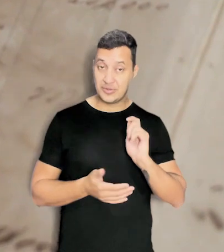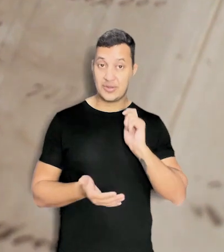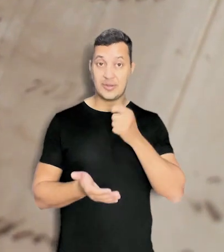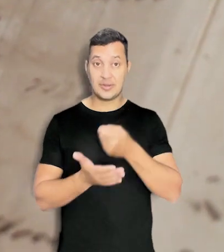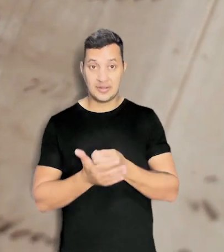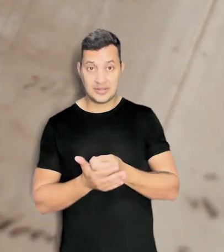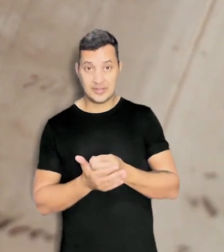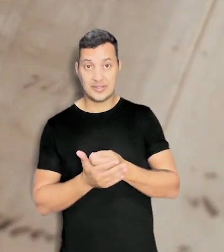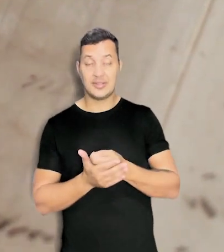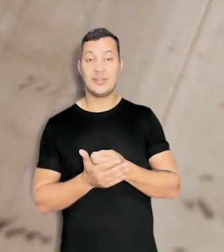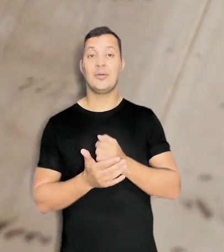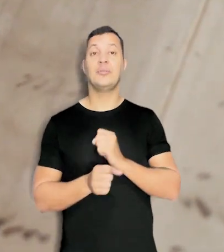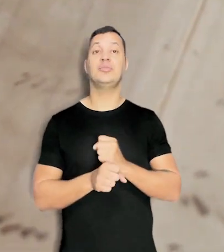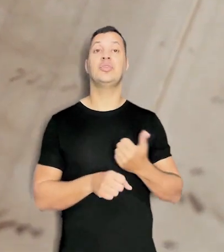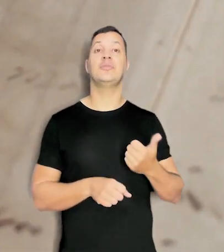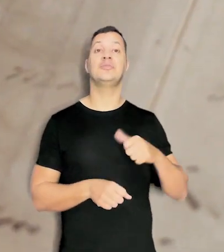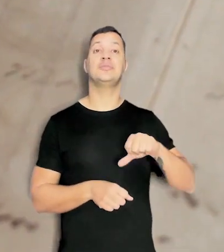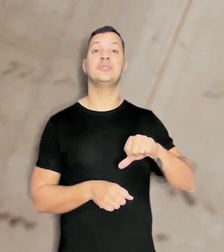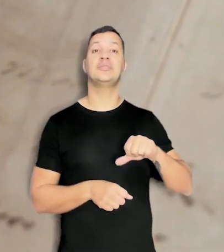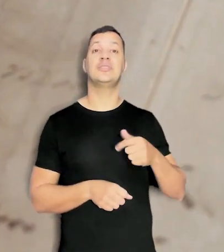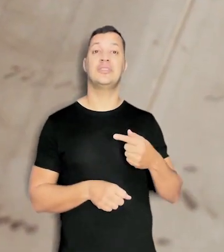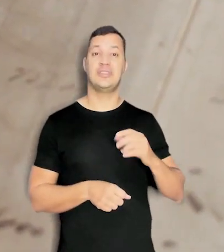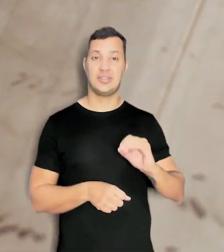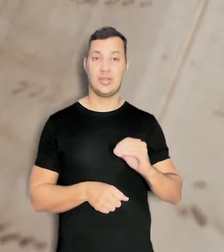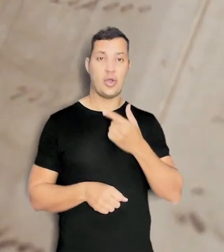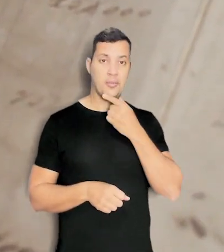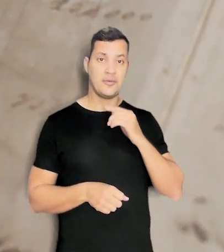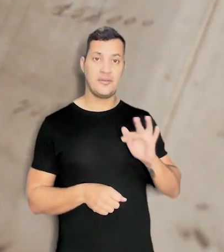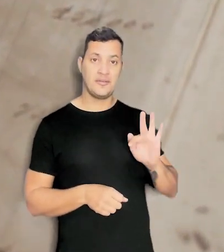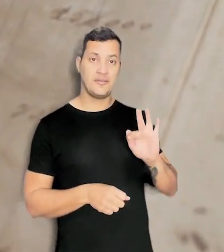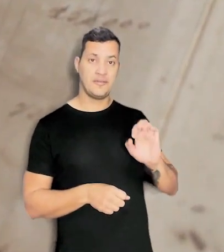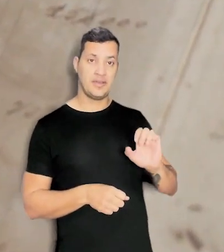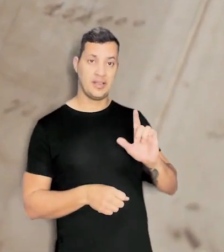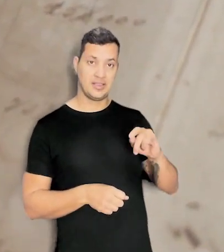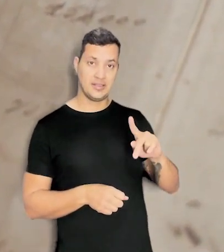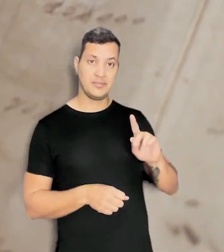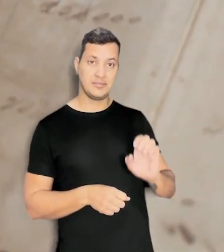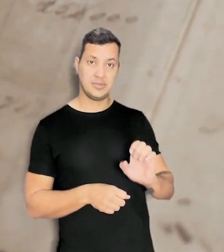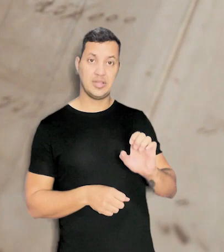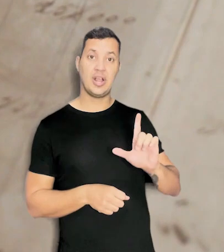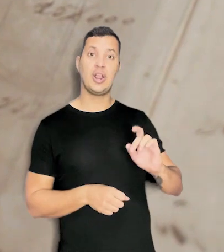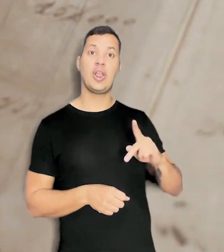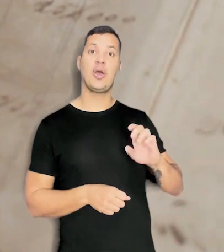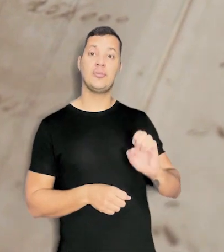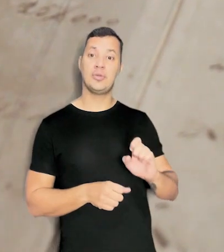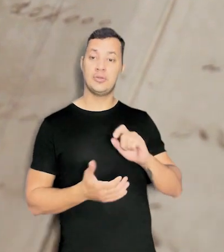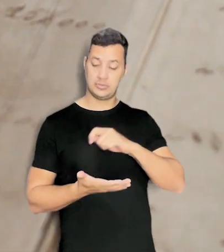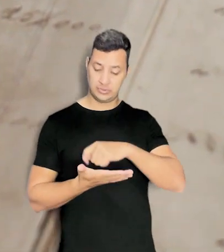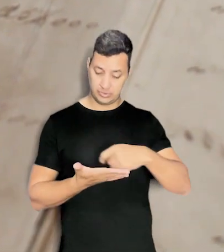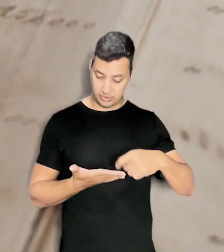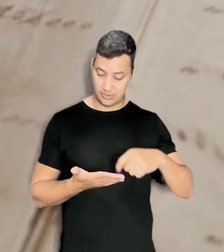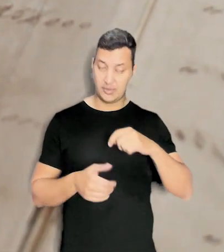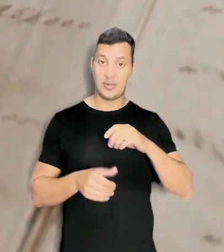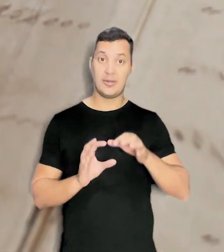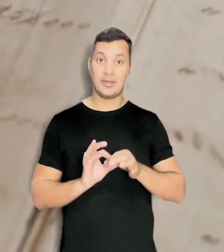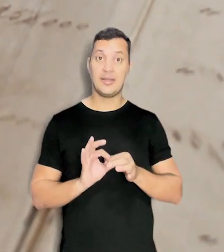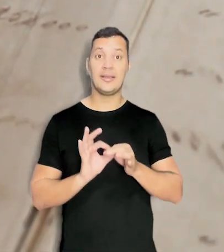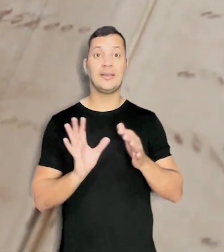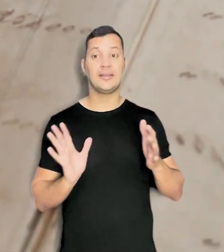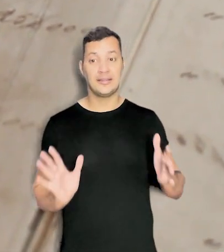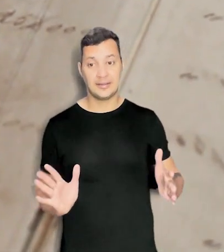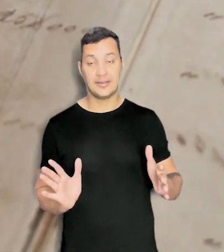que pagou Felipe Lopes, como consta dos autos de licença